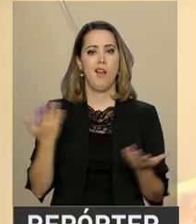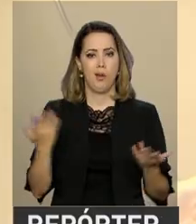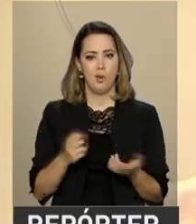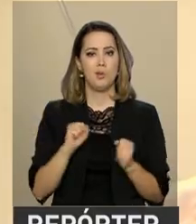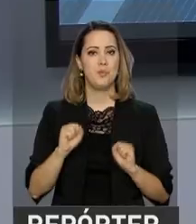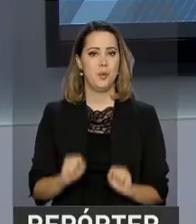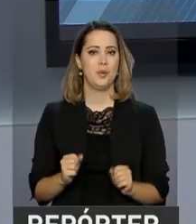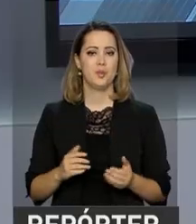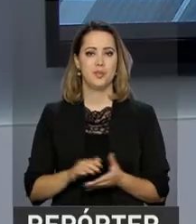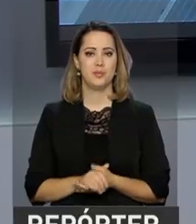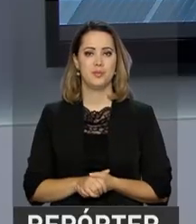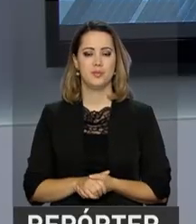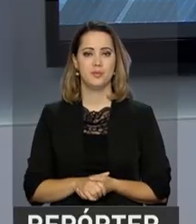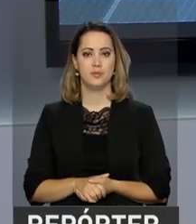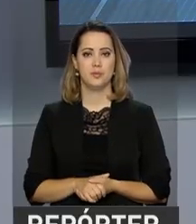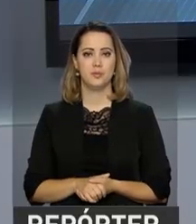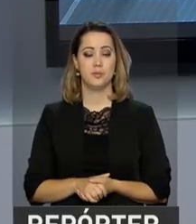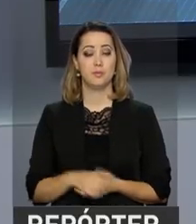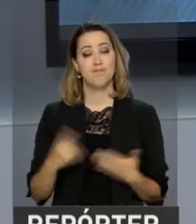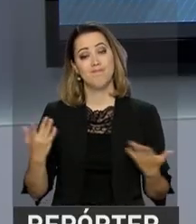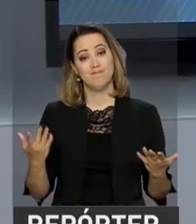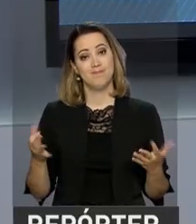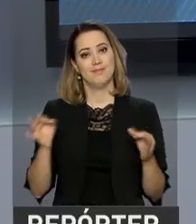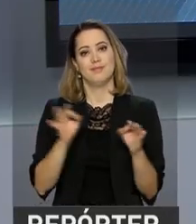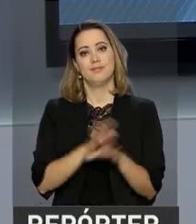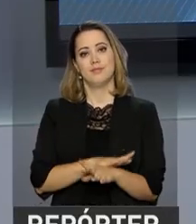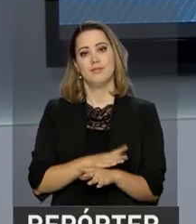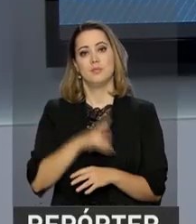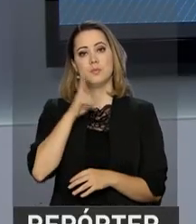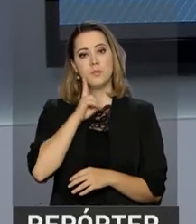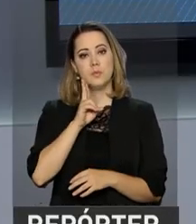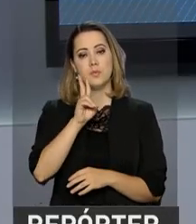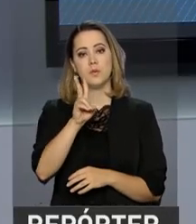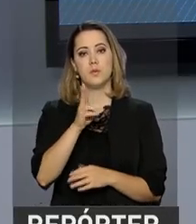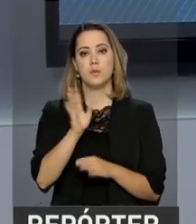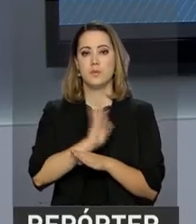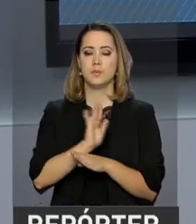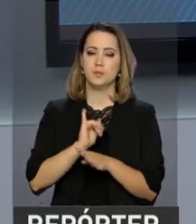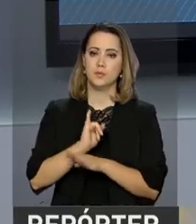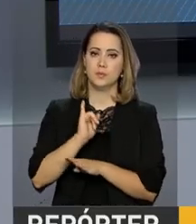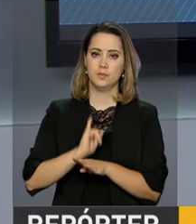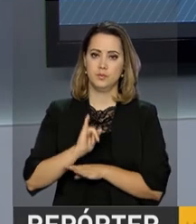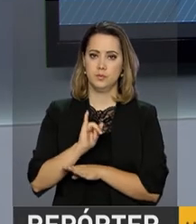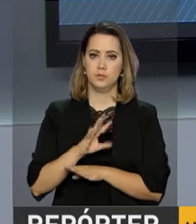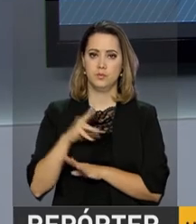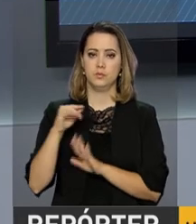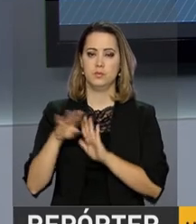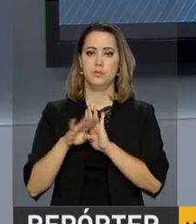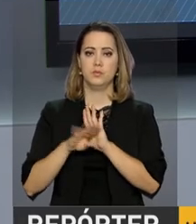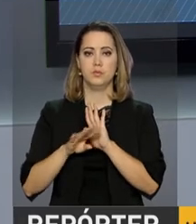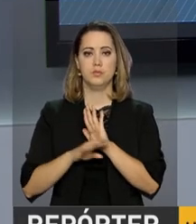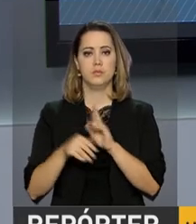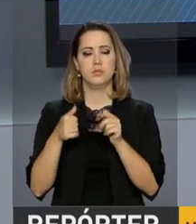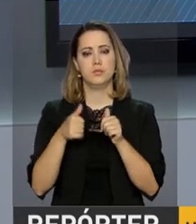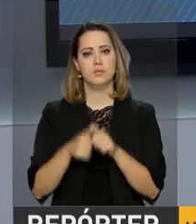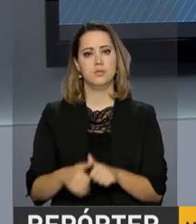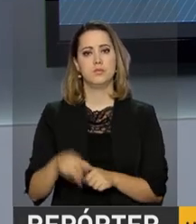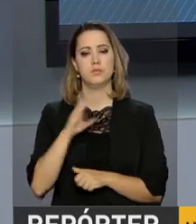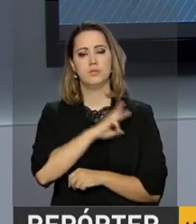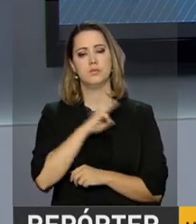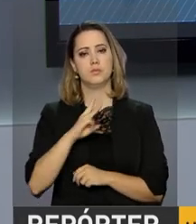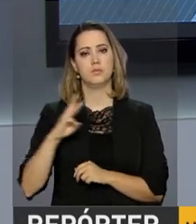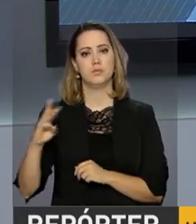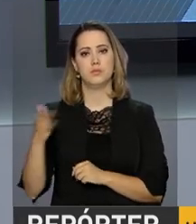quiser o repórter nbr fica por aqui você pode rever as reportagens no youtube e toda a nossa programação